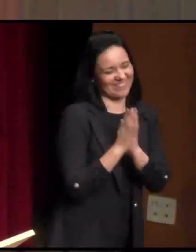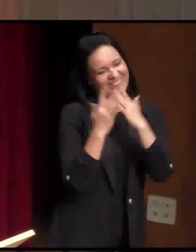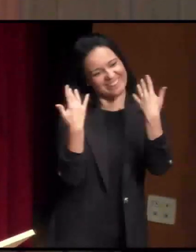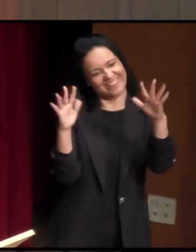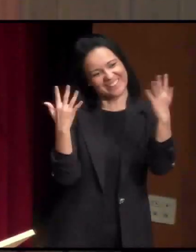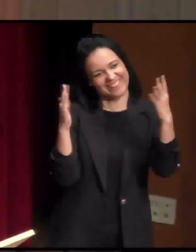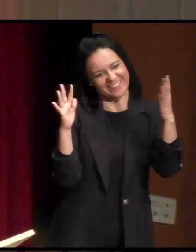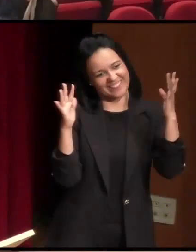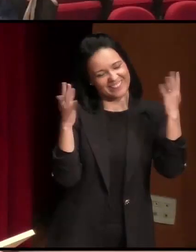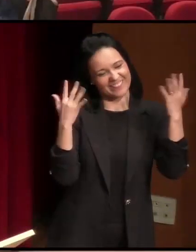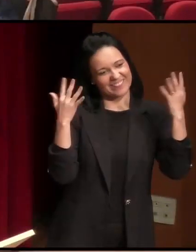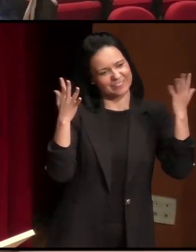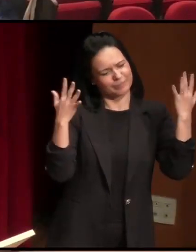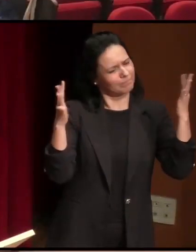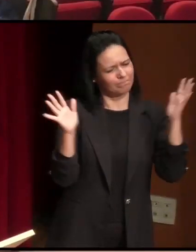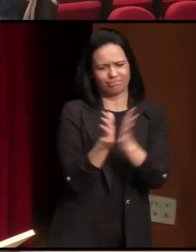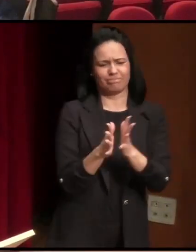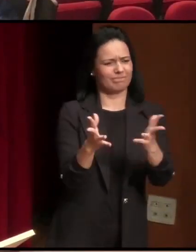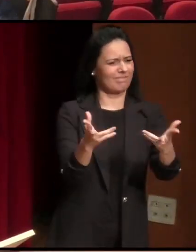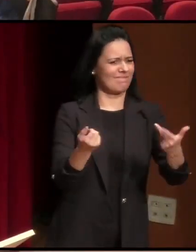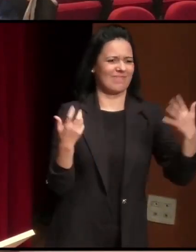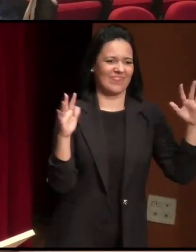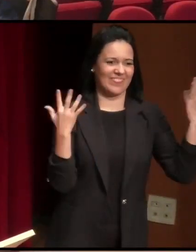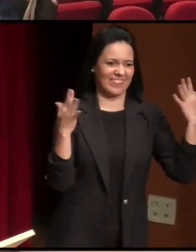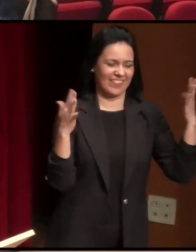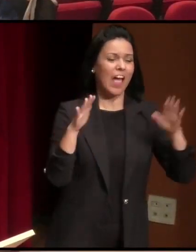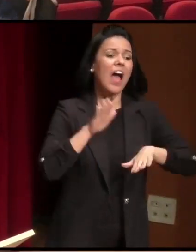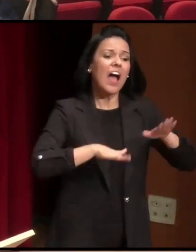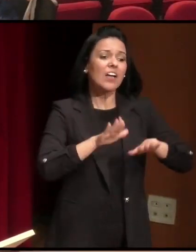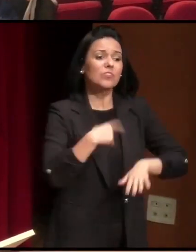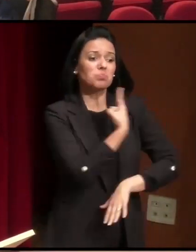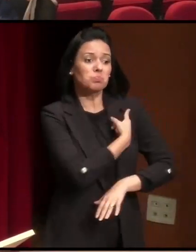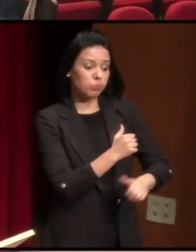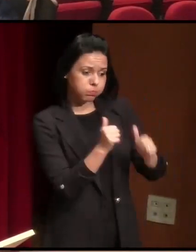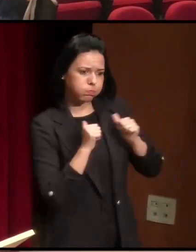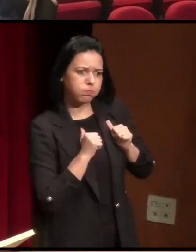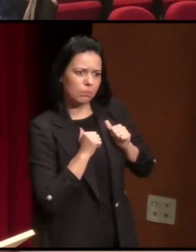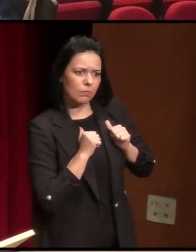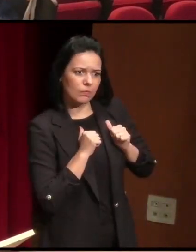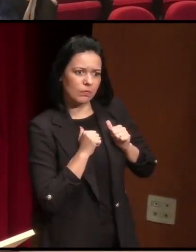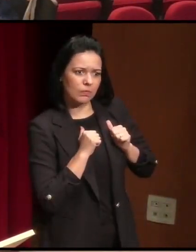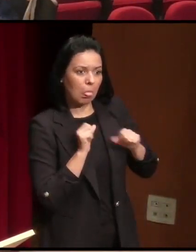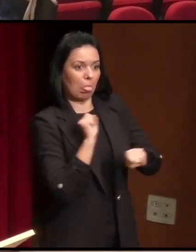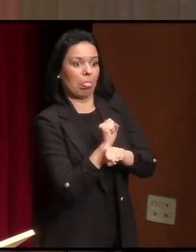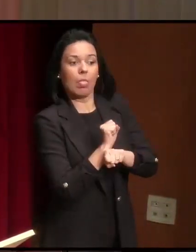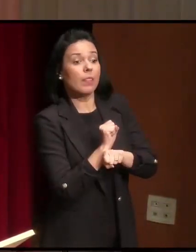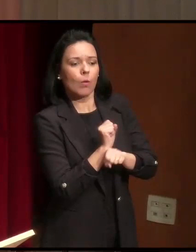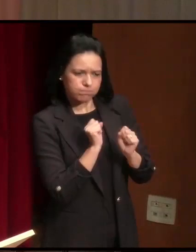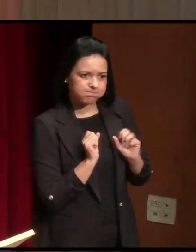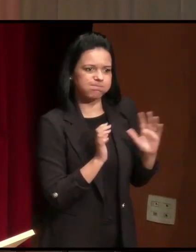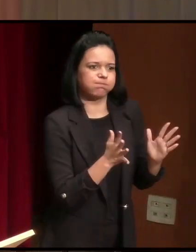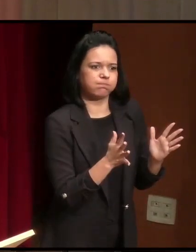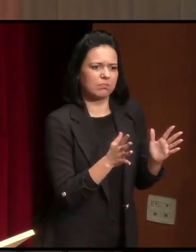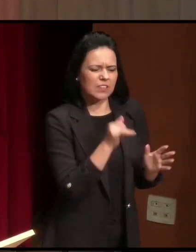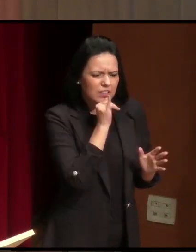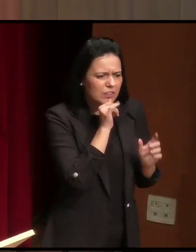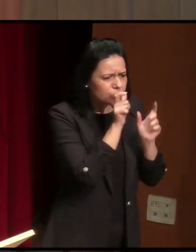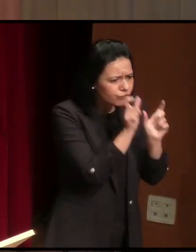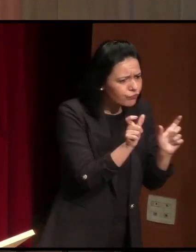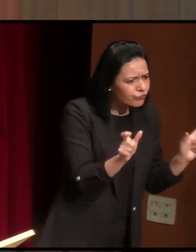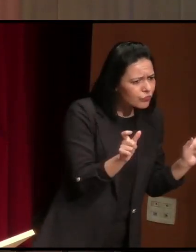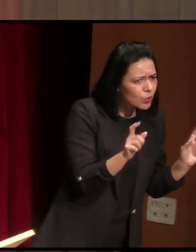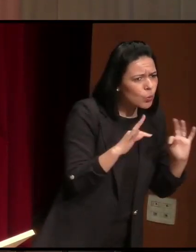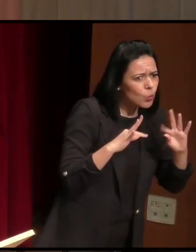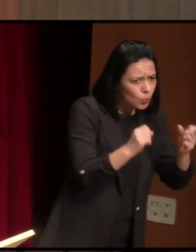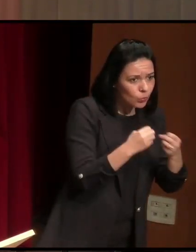Que sensacional. Então, se a gente pode resumir, é dizer assim, não é o que é bom para todos, vai ser bom